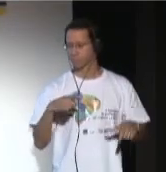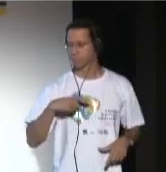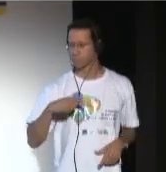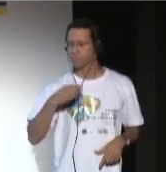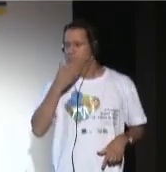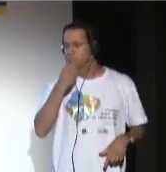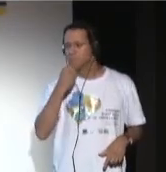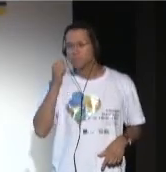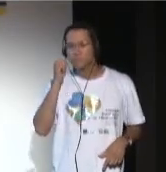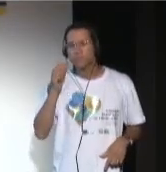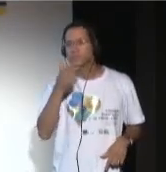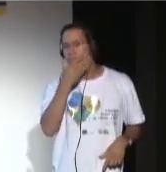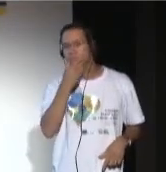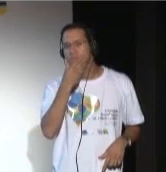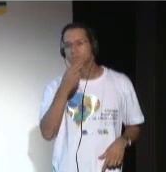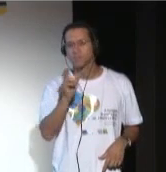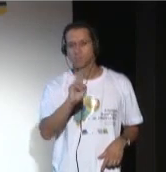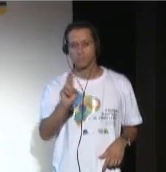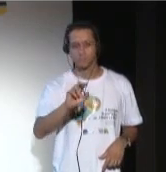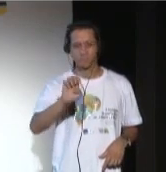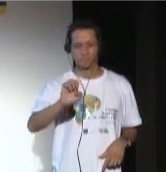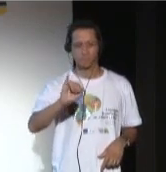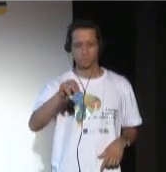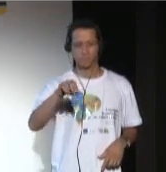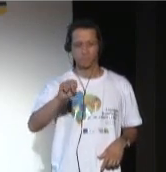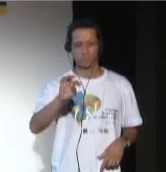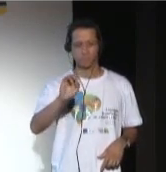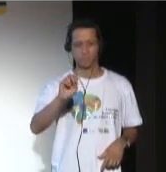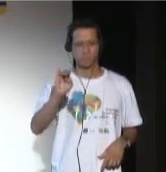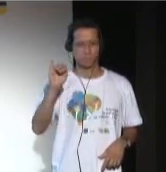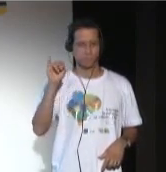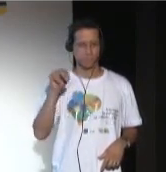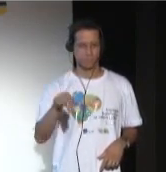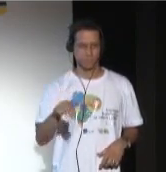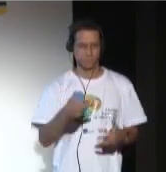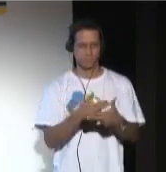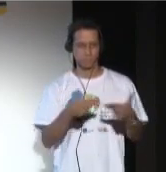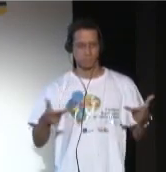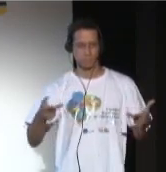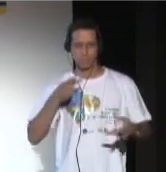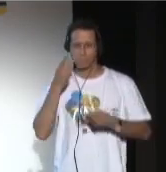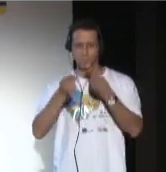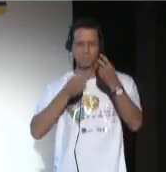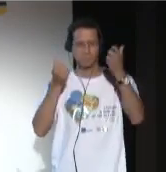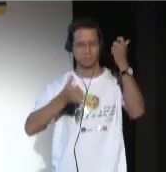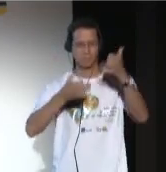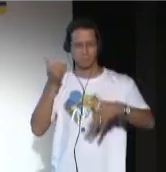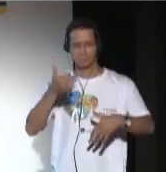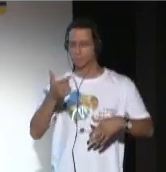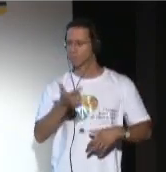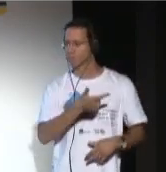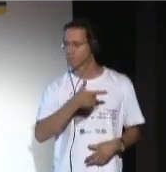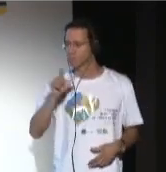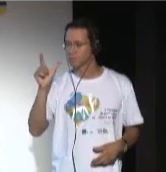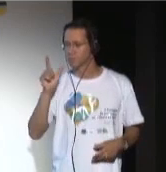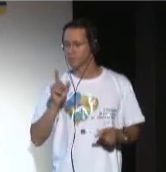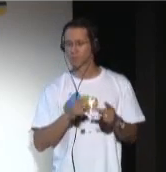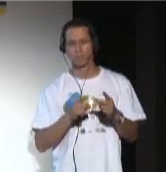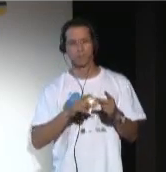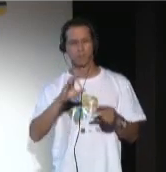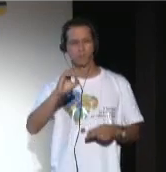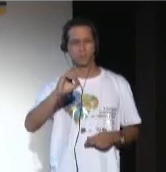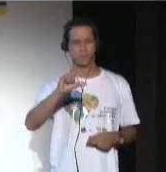Einstein. Eu admiro ele bastante. Ele já falava disso faz bastante tempo. E tem outro chamado Oliver